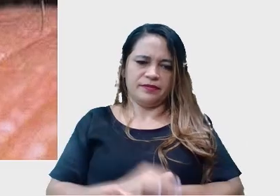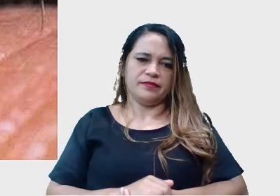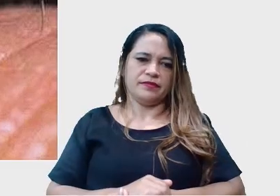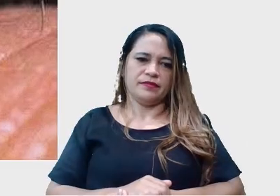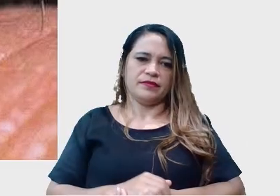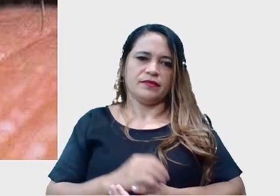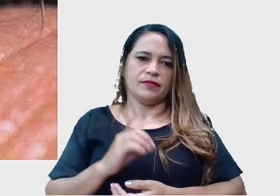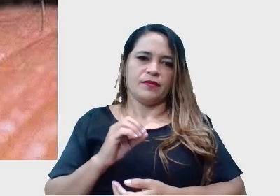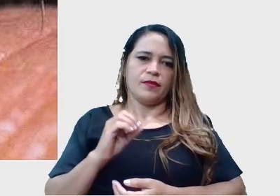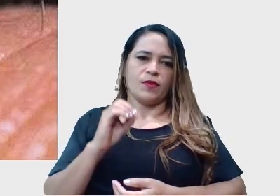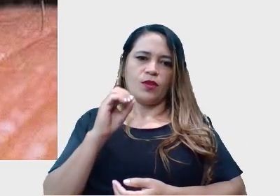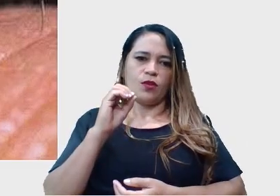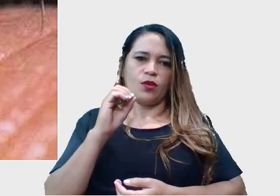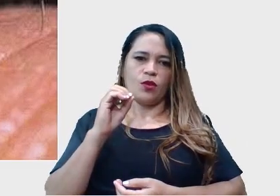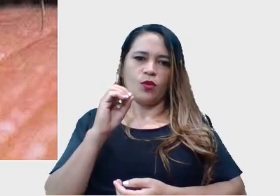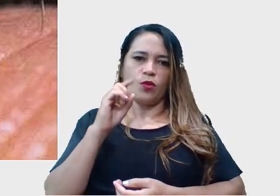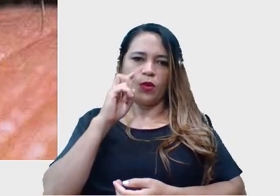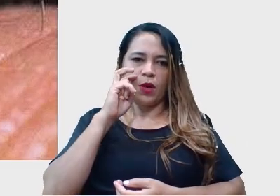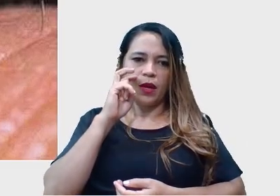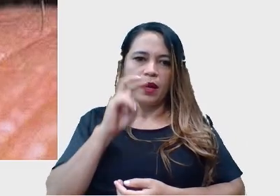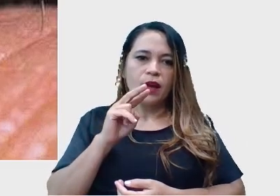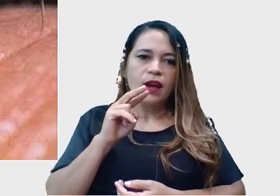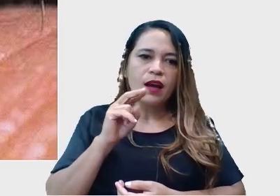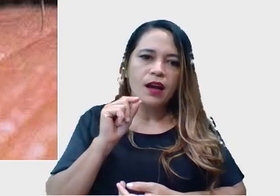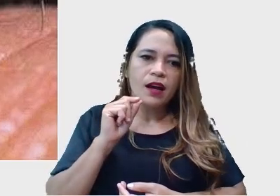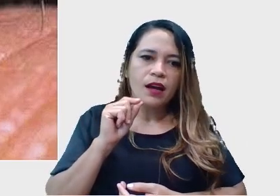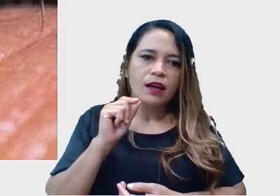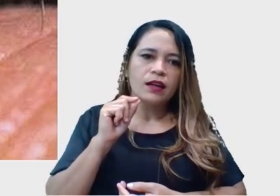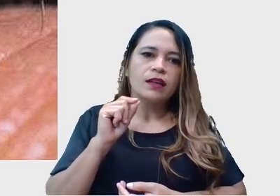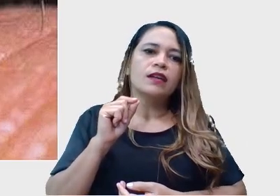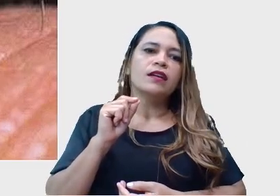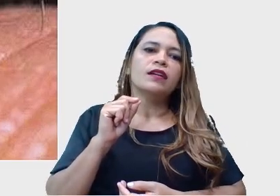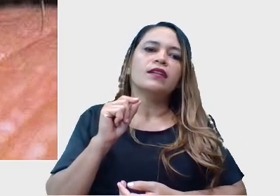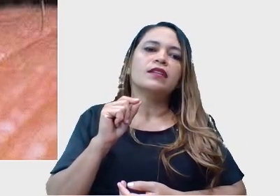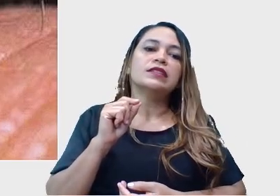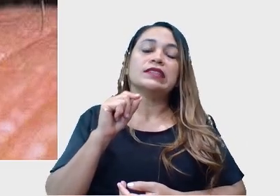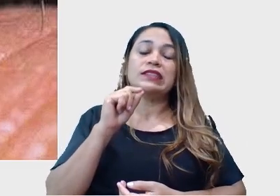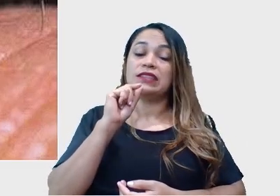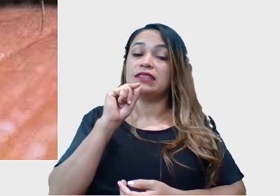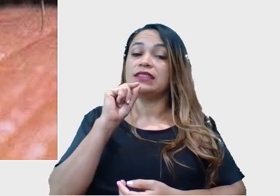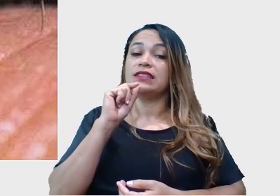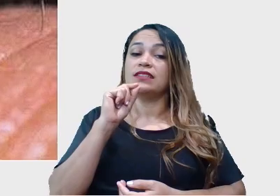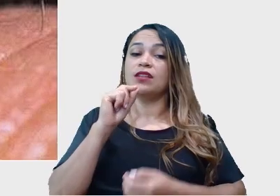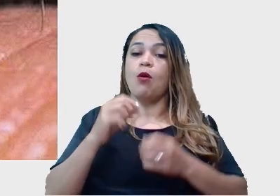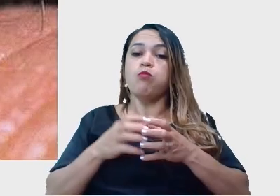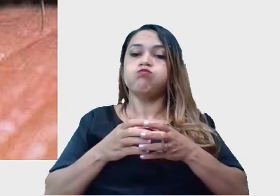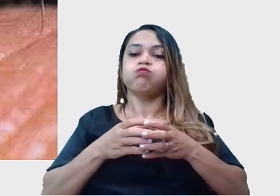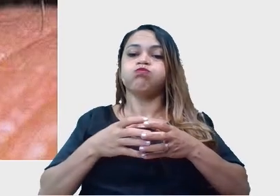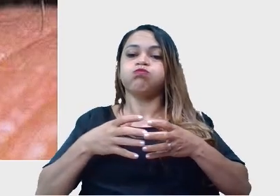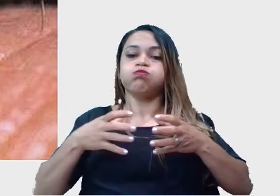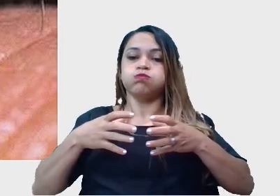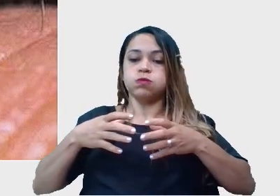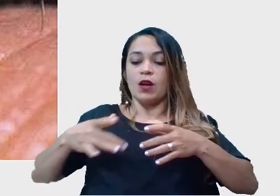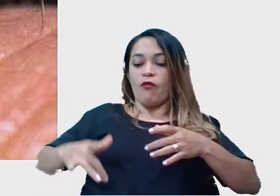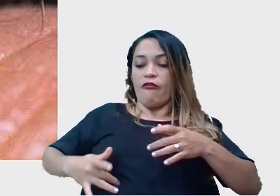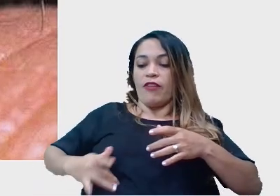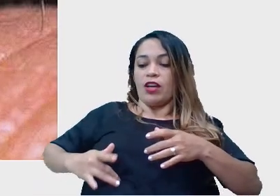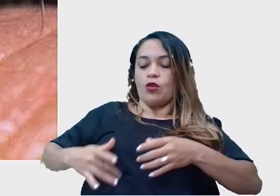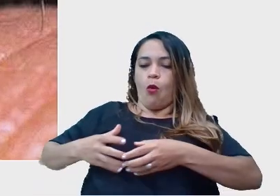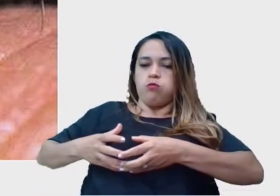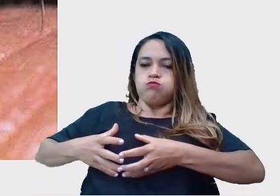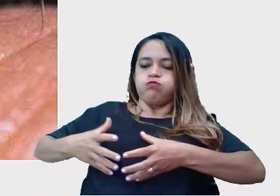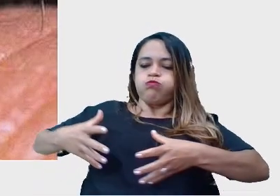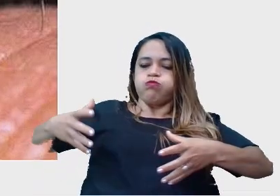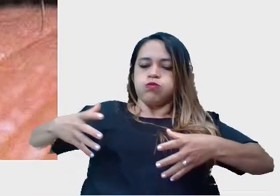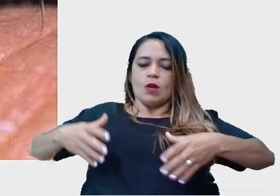Esse Ozinho aqui não existe não, tá? Hepato. O que a gente vai falar agora é que isso, na verdade, nada mais é do que o inchaço do fígado e do baço, desses